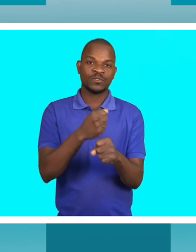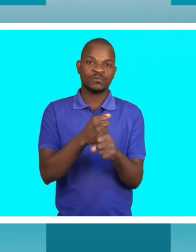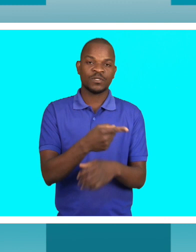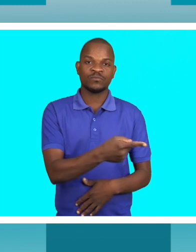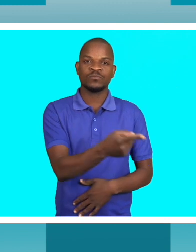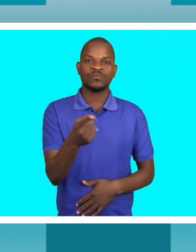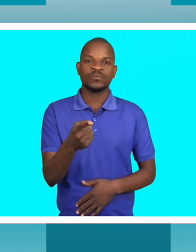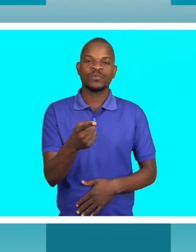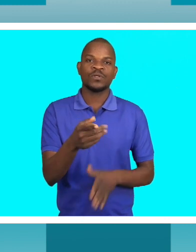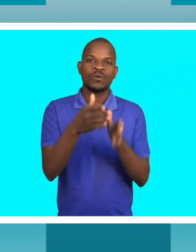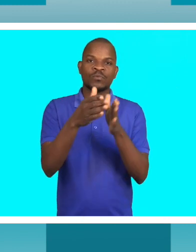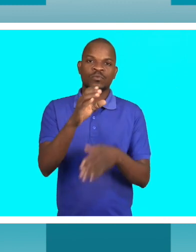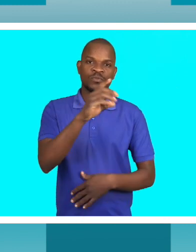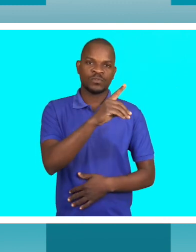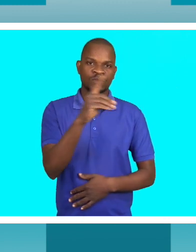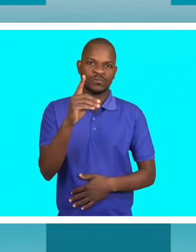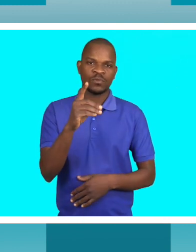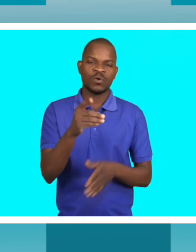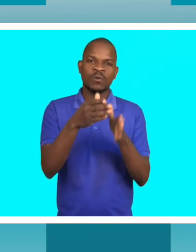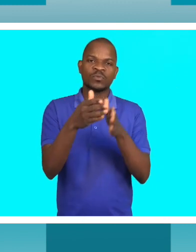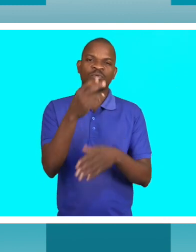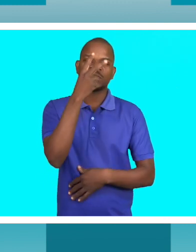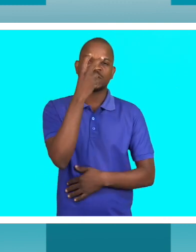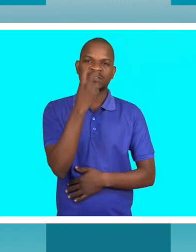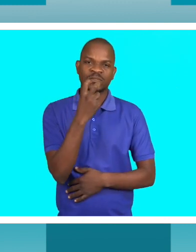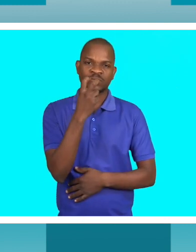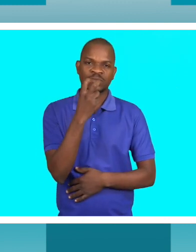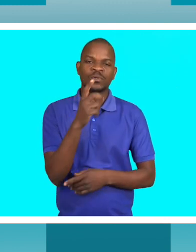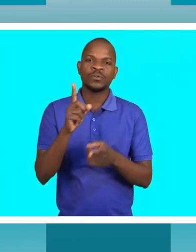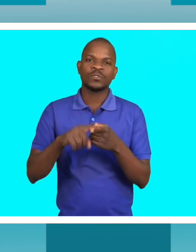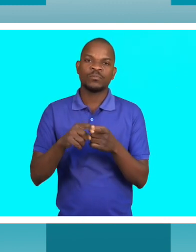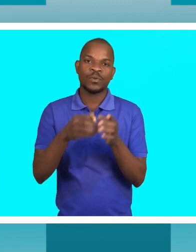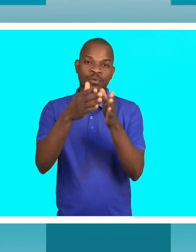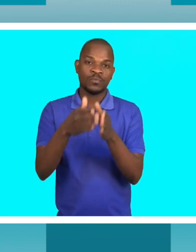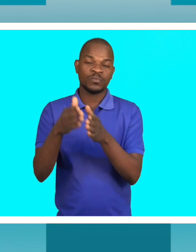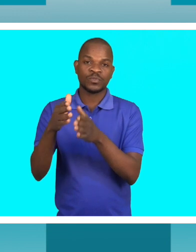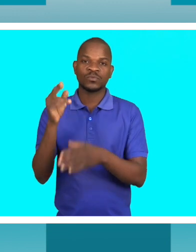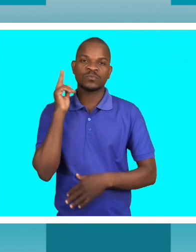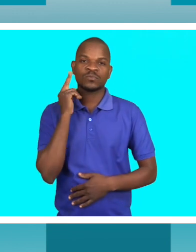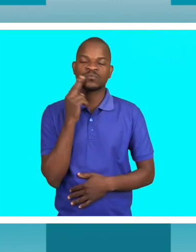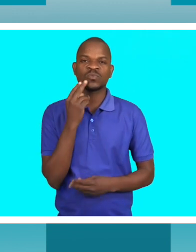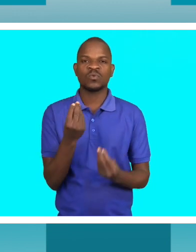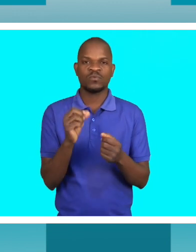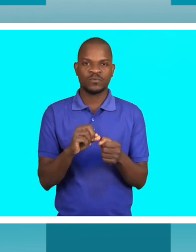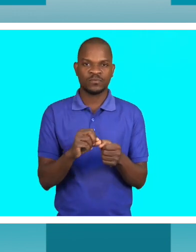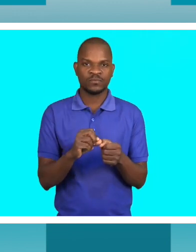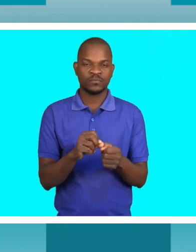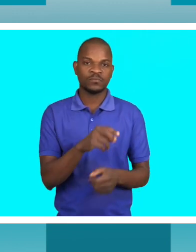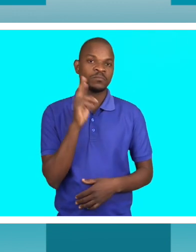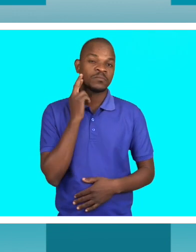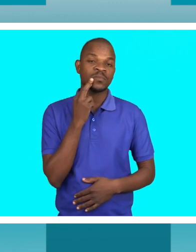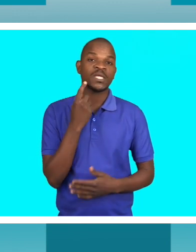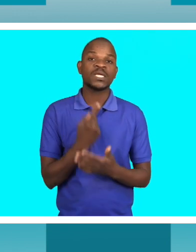com os PCDs, caso atletas com deficiência, nos casos atletas com deficiência visual e atletas com deficiência auditiva?